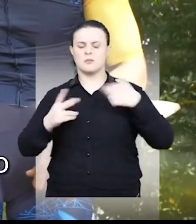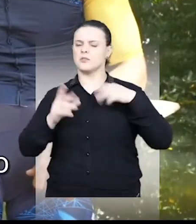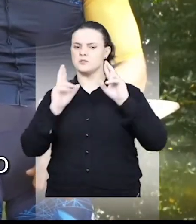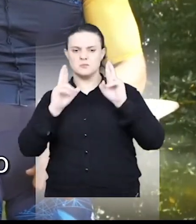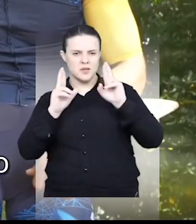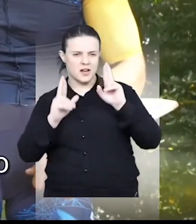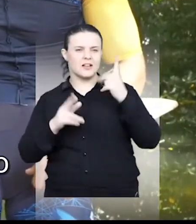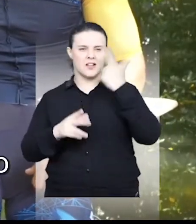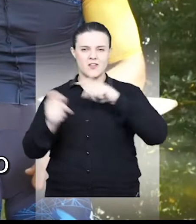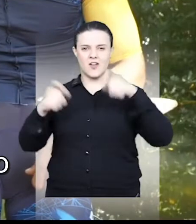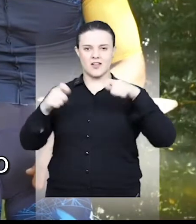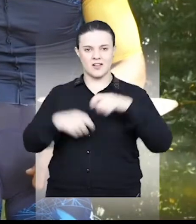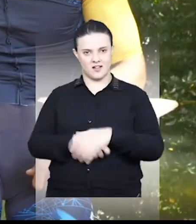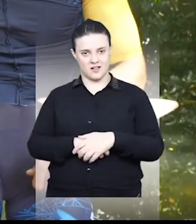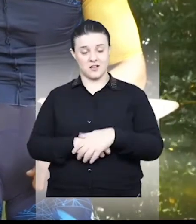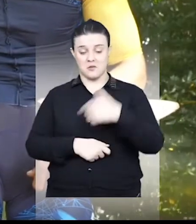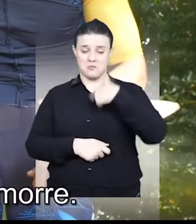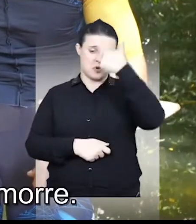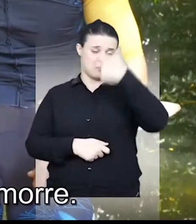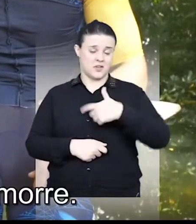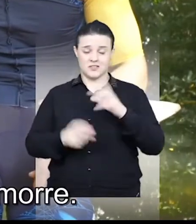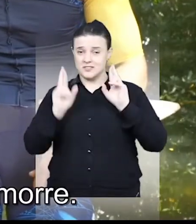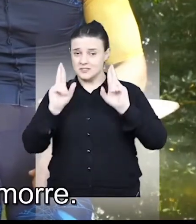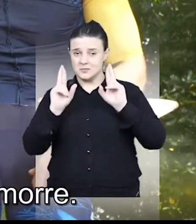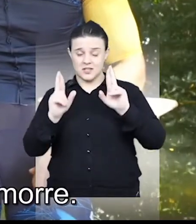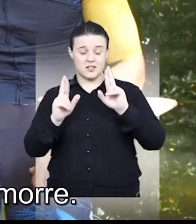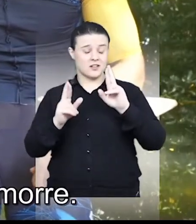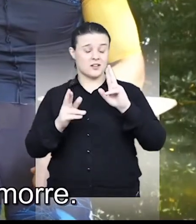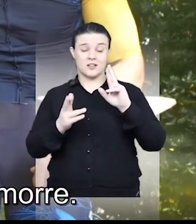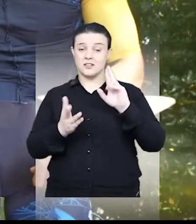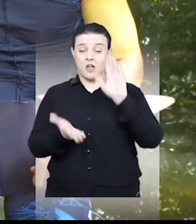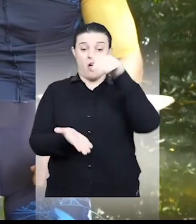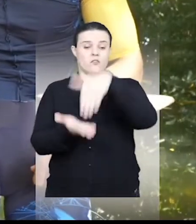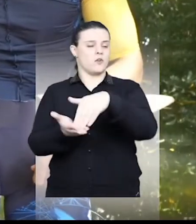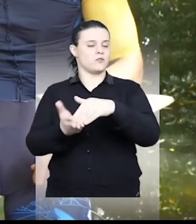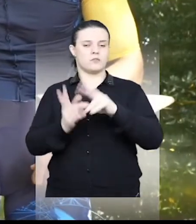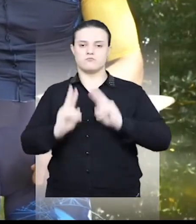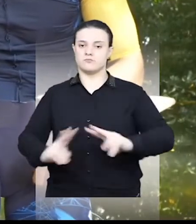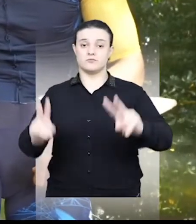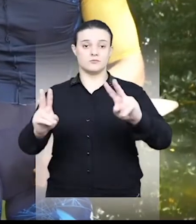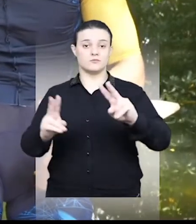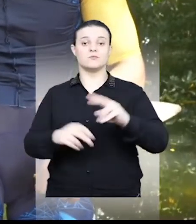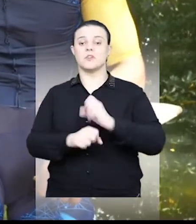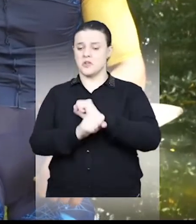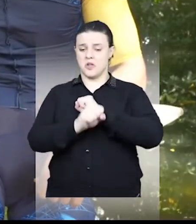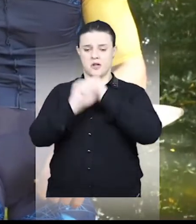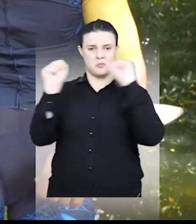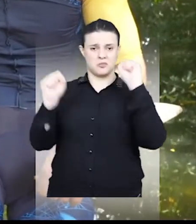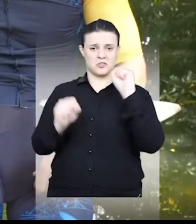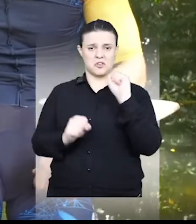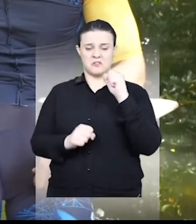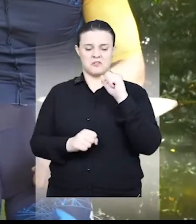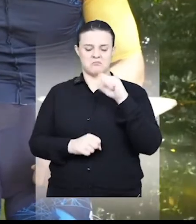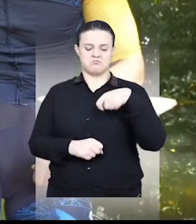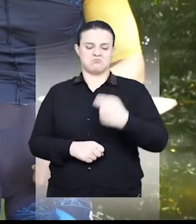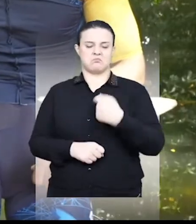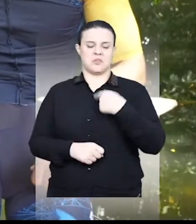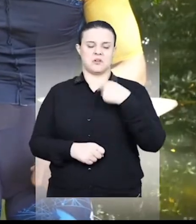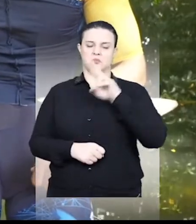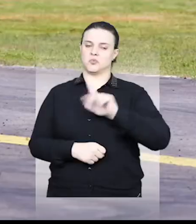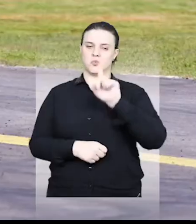tenho esperança que vai dar certo. Para mim, a esperança é a última que morre. O impossível, eu não tenho essa palavra